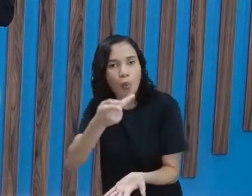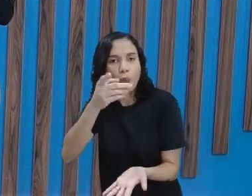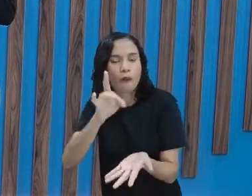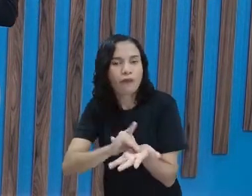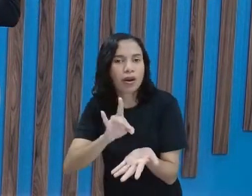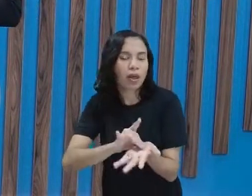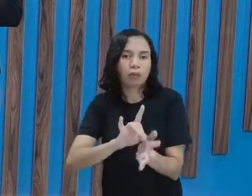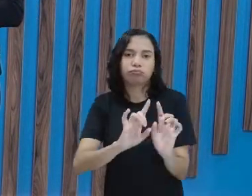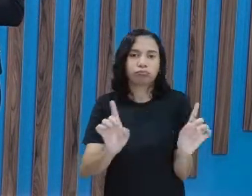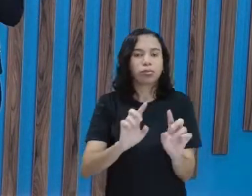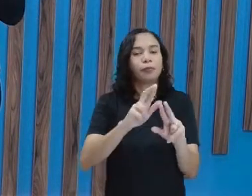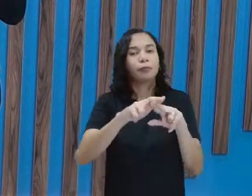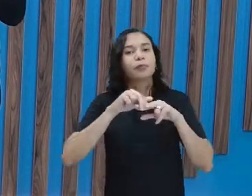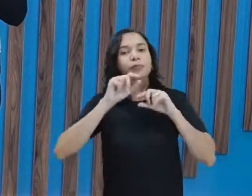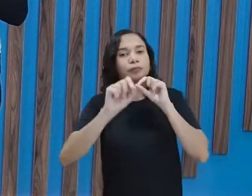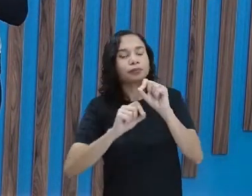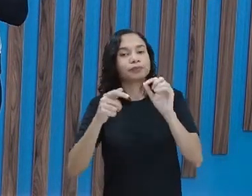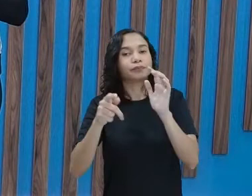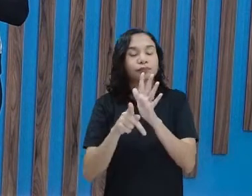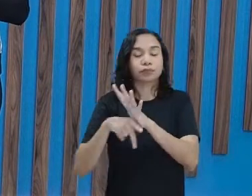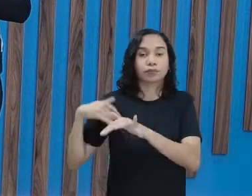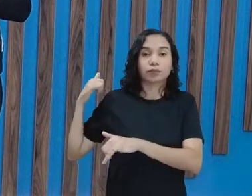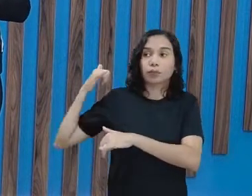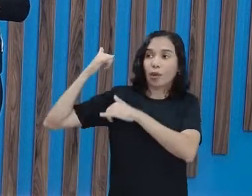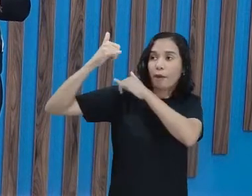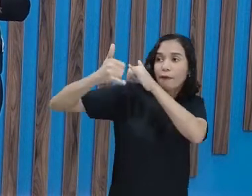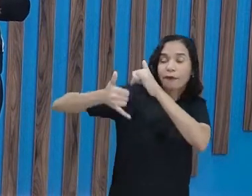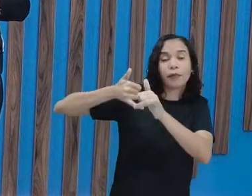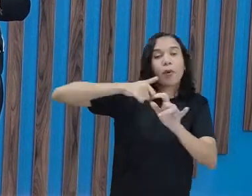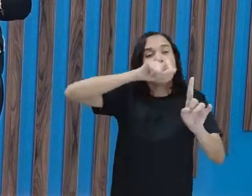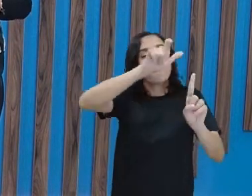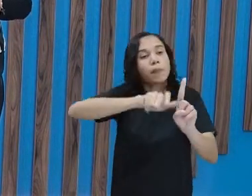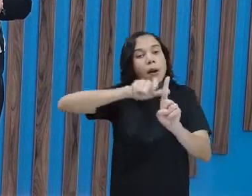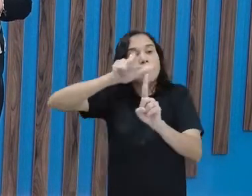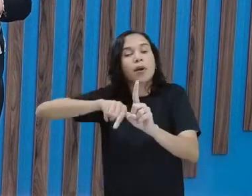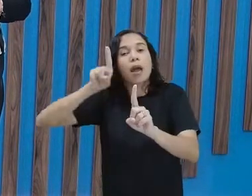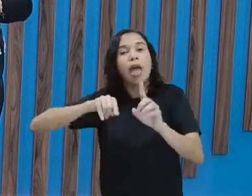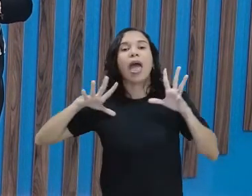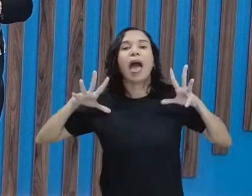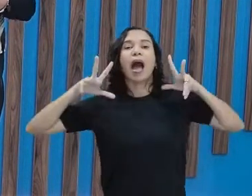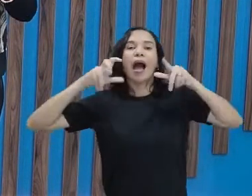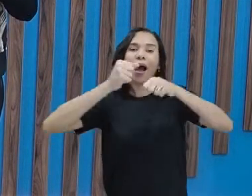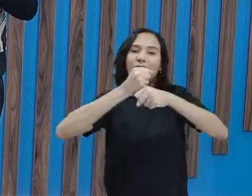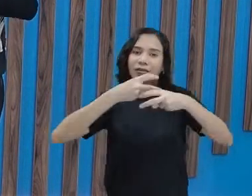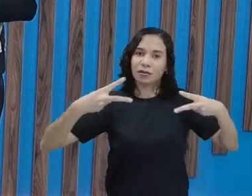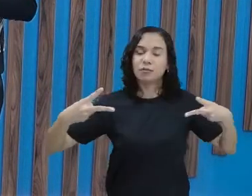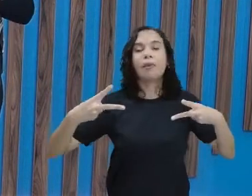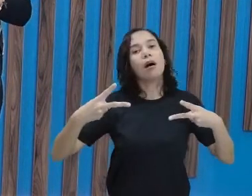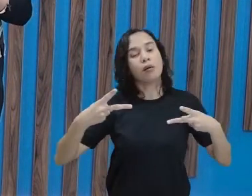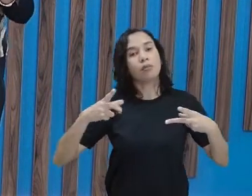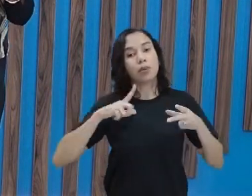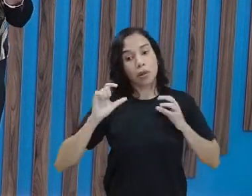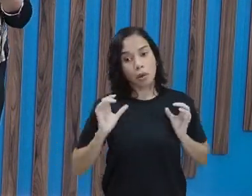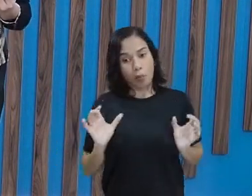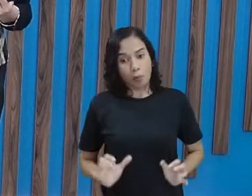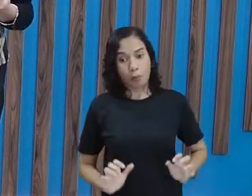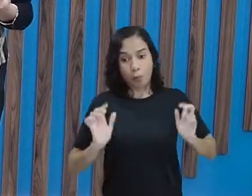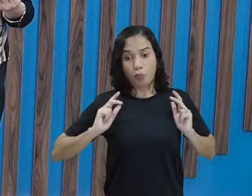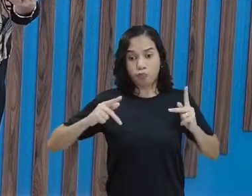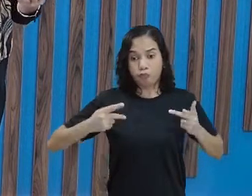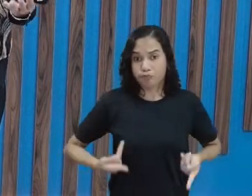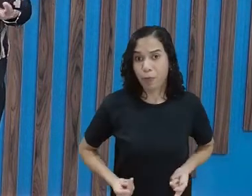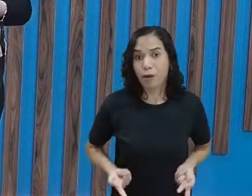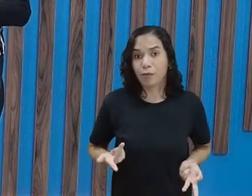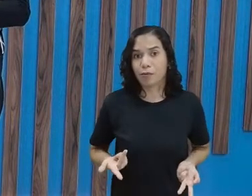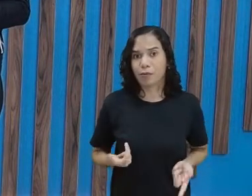verdade. Até porque, na fábula, os personagens são animais que têm comportamento humano.